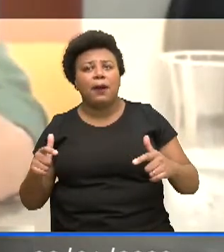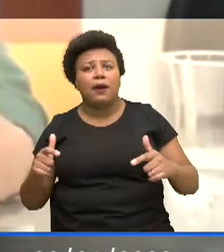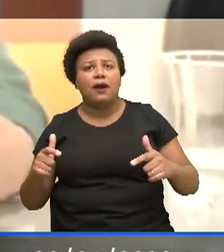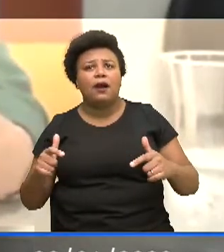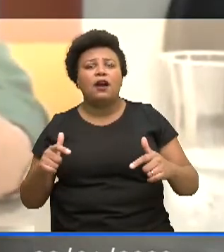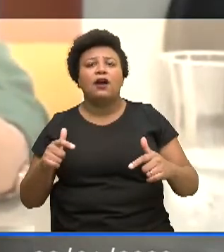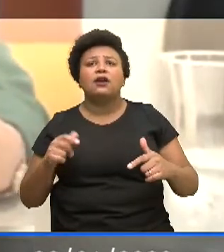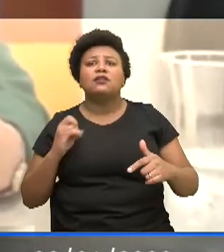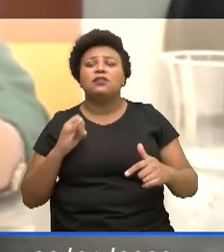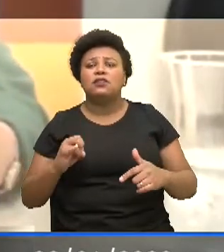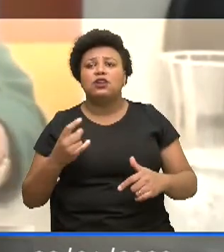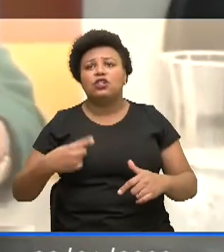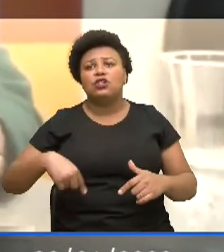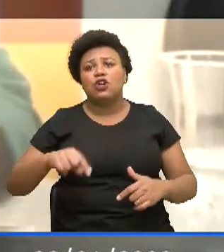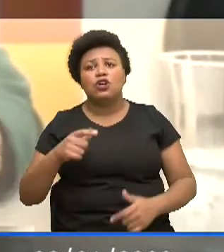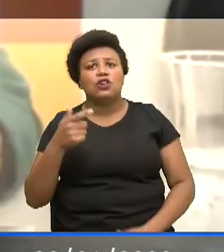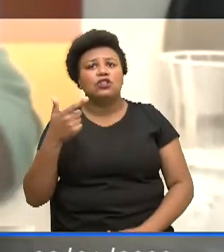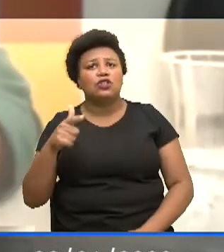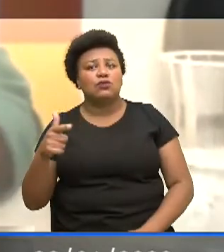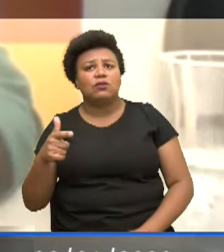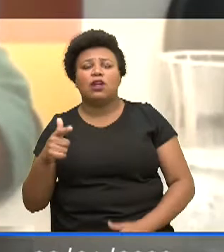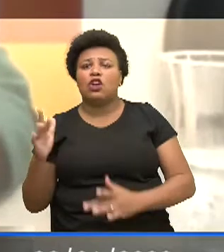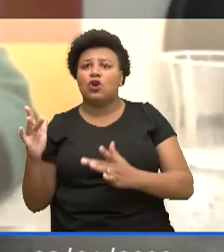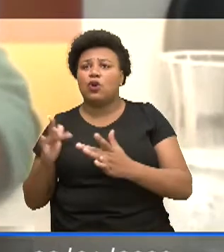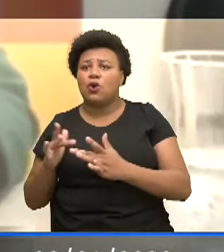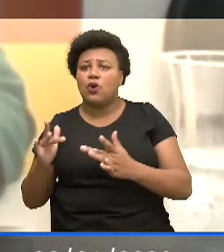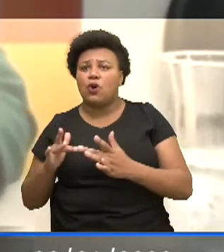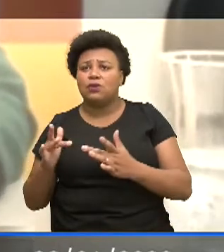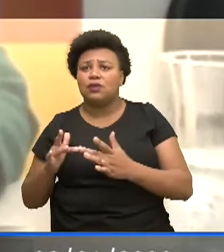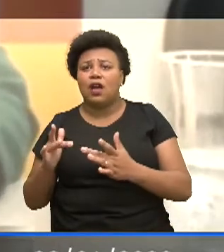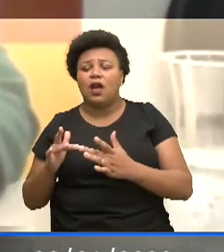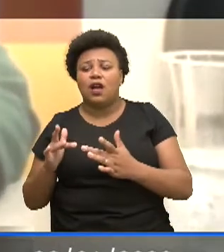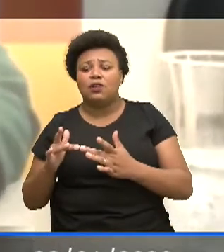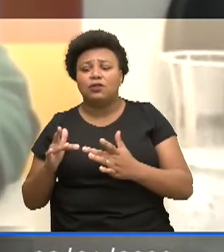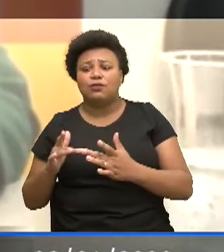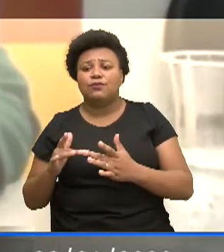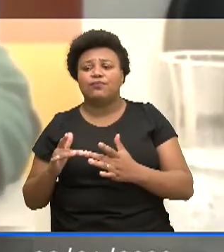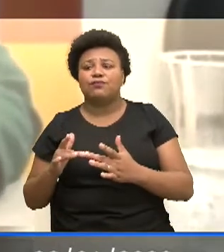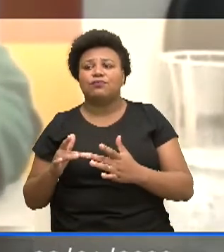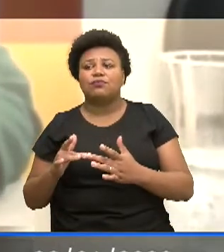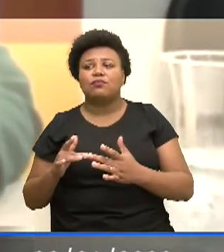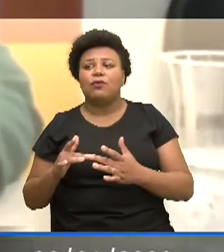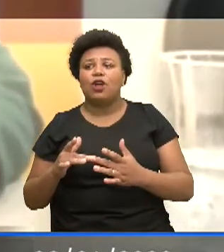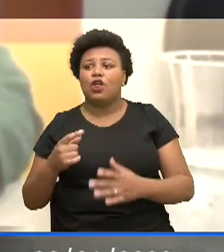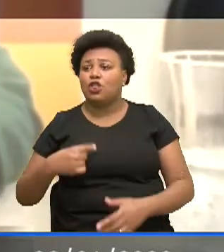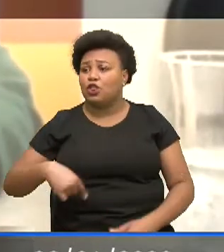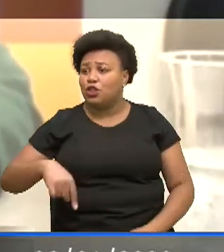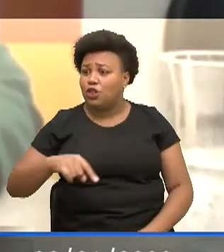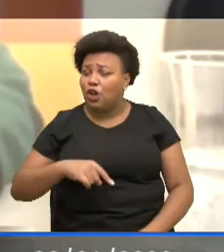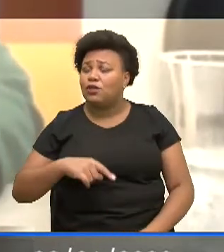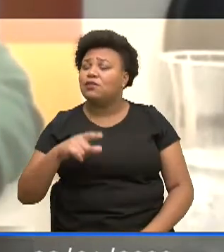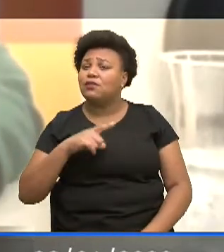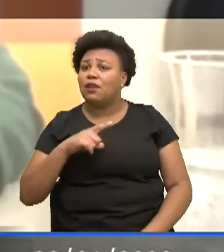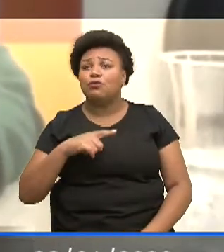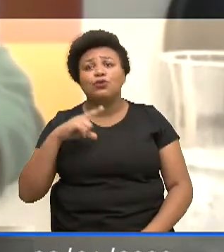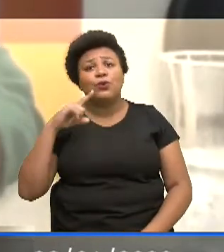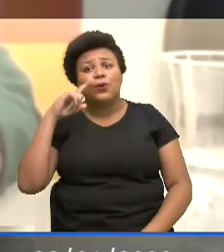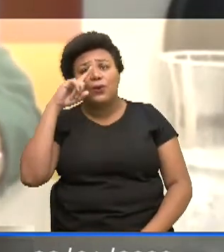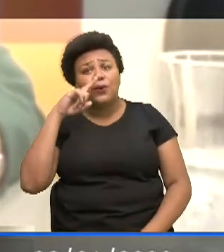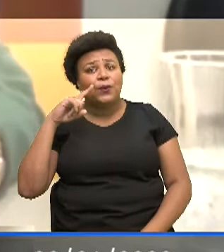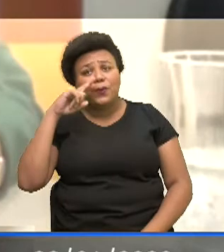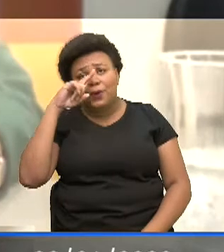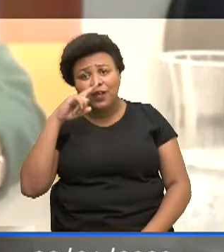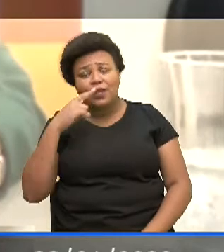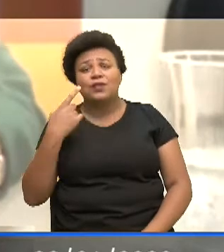não tivermos esse contato muito próximo, nós estamos colocando em risco